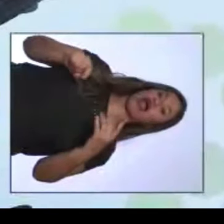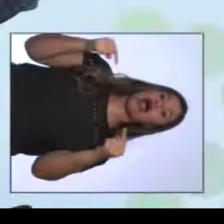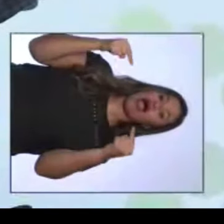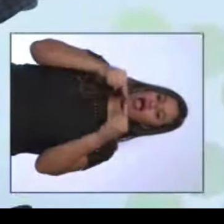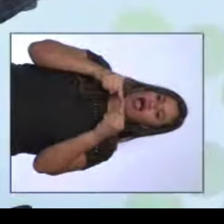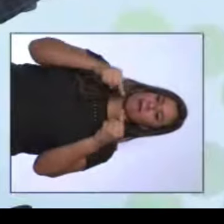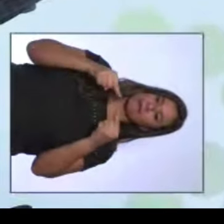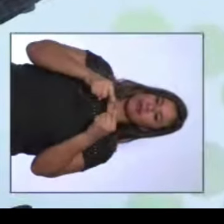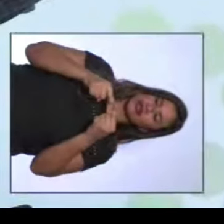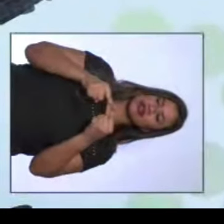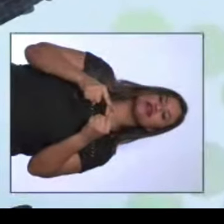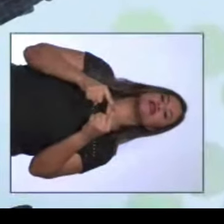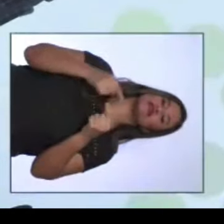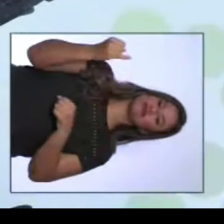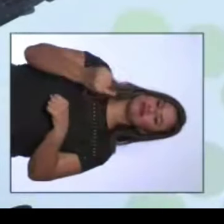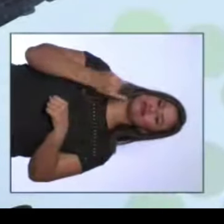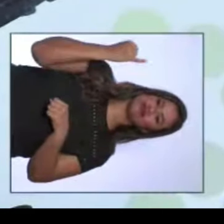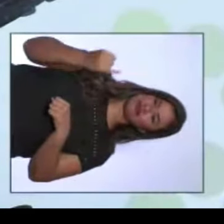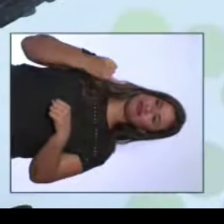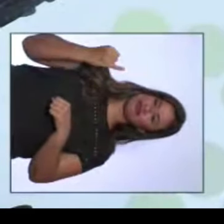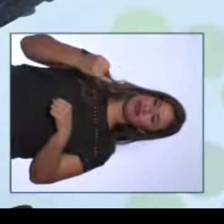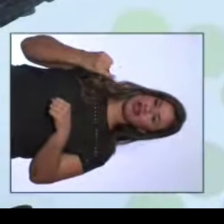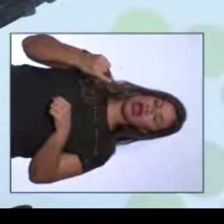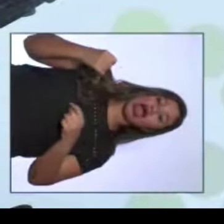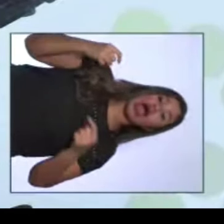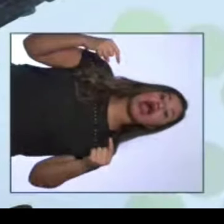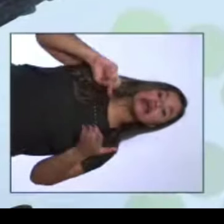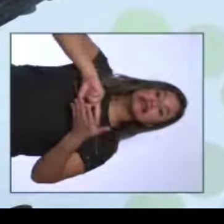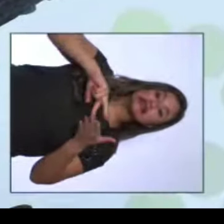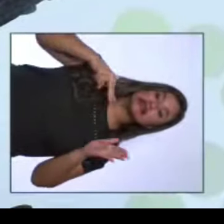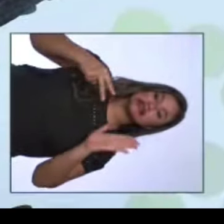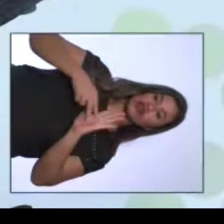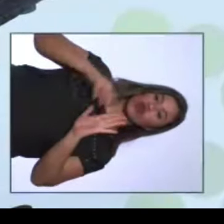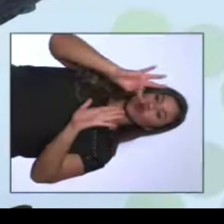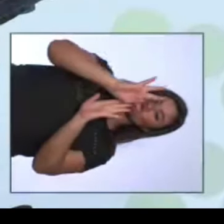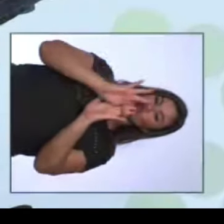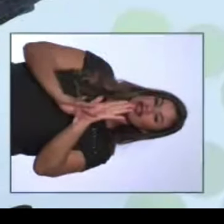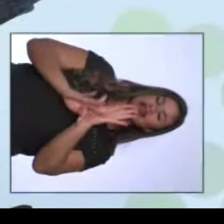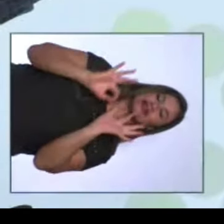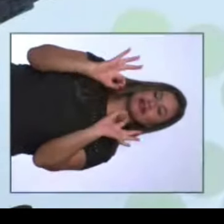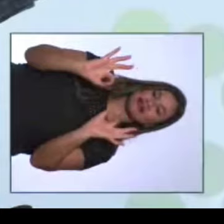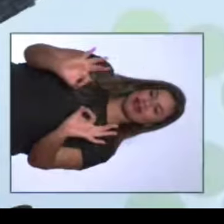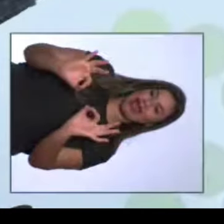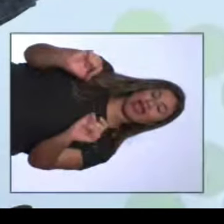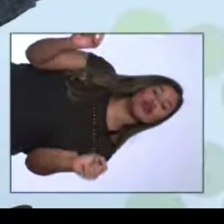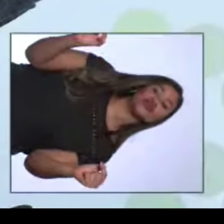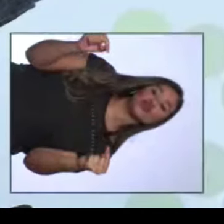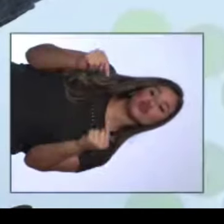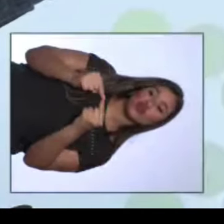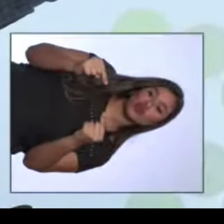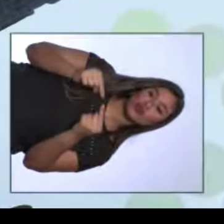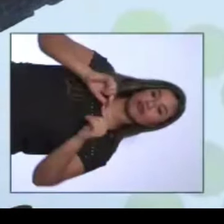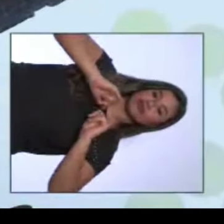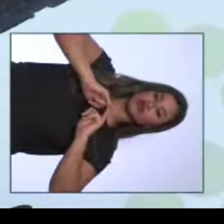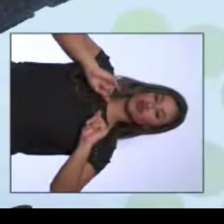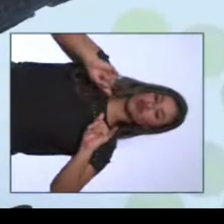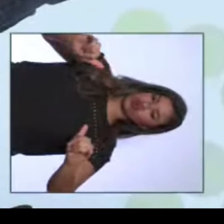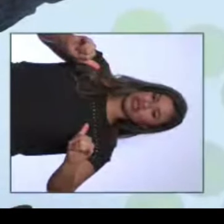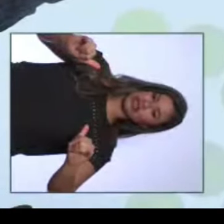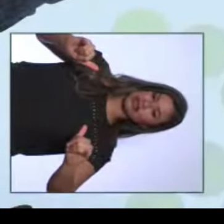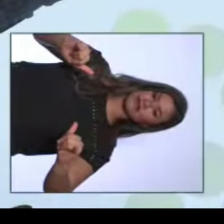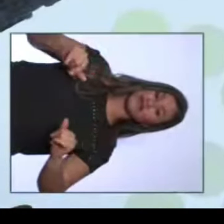pelo texto. Ou seja, é uma informação completa. Tá? É interessante notar também que para uma notícia ser importante, atual e